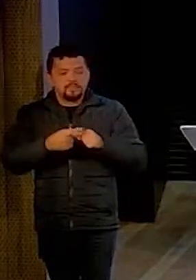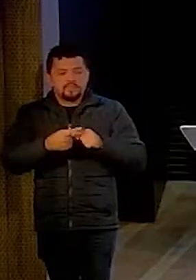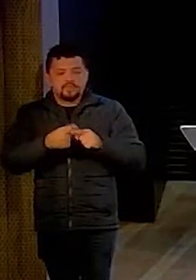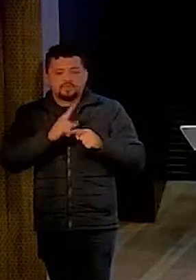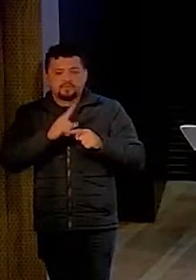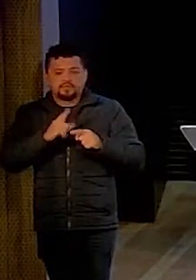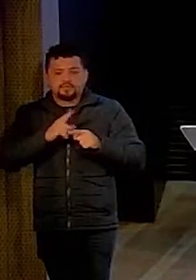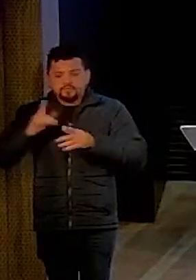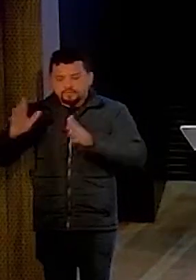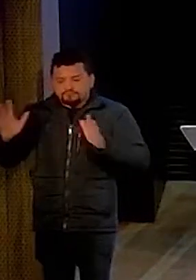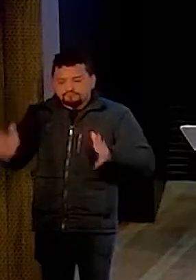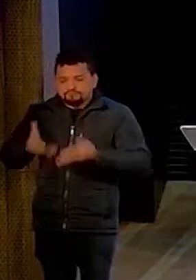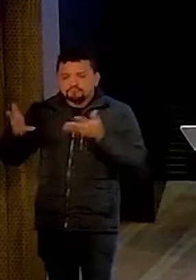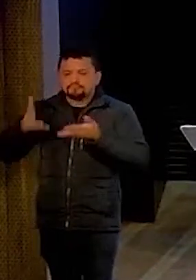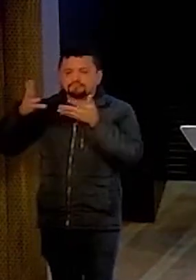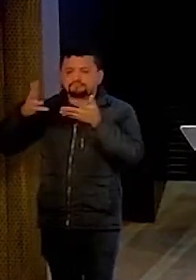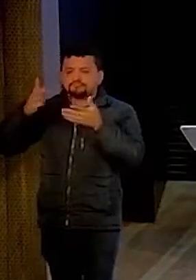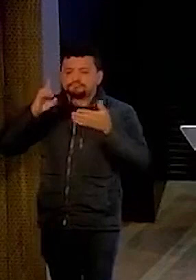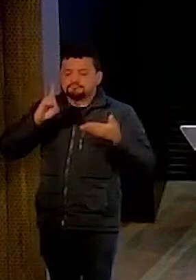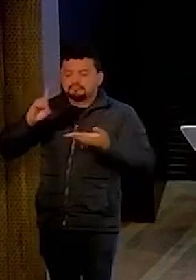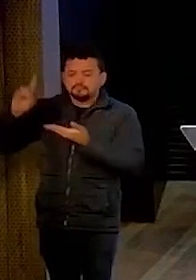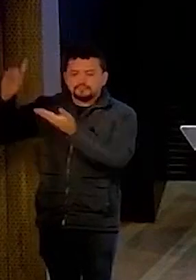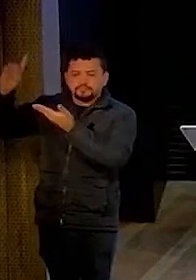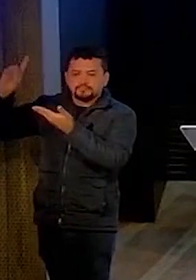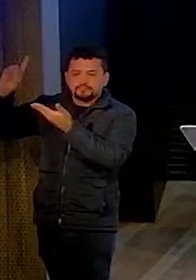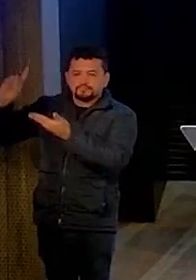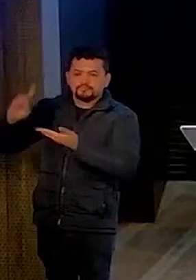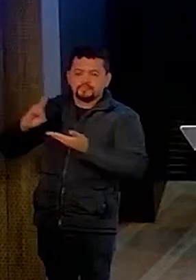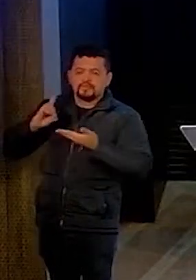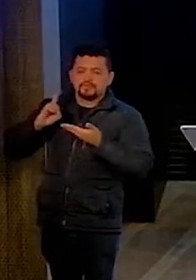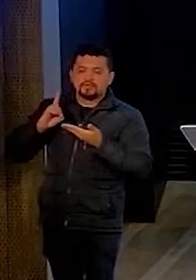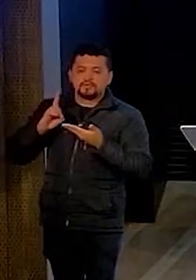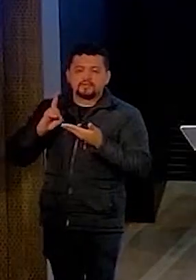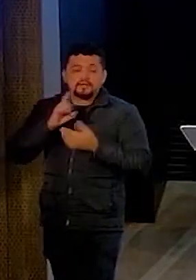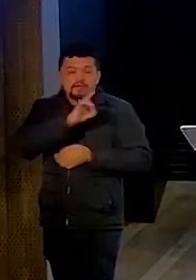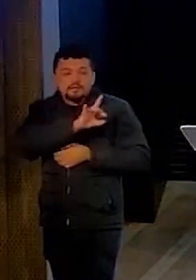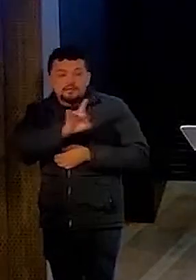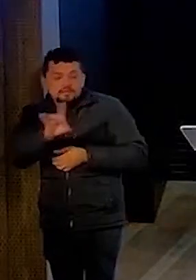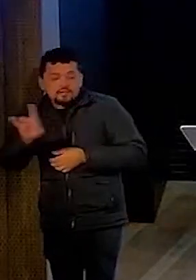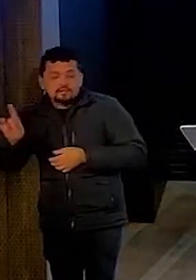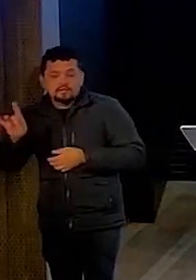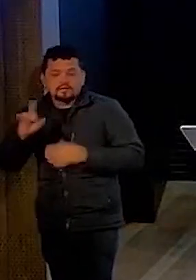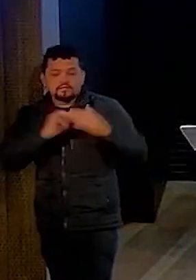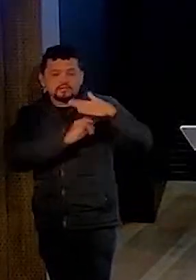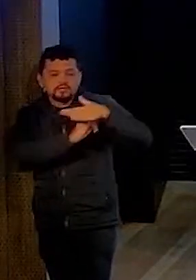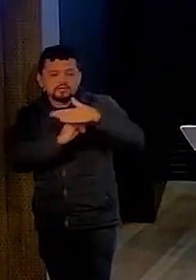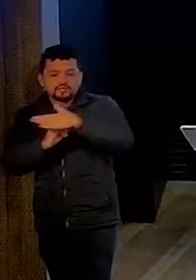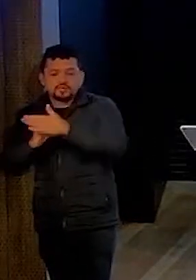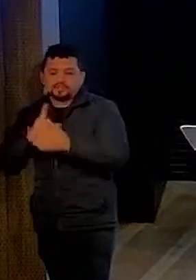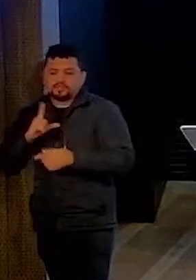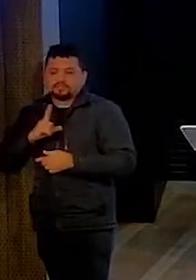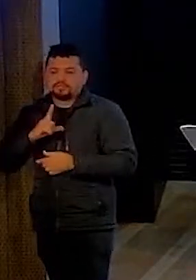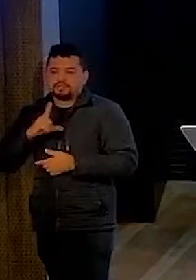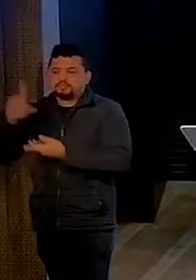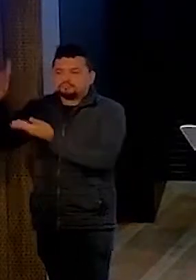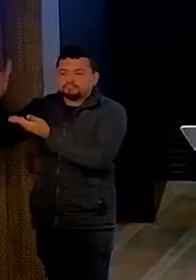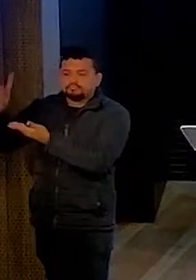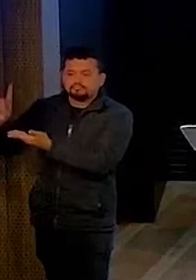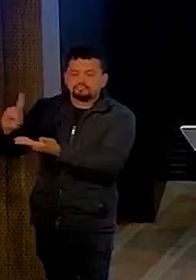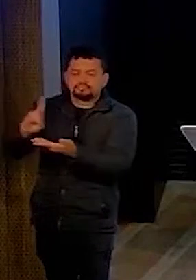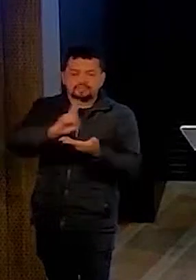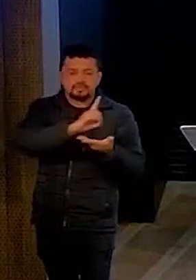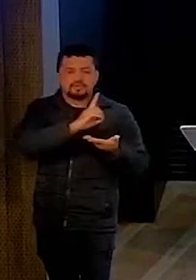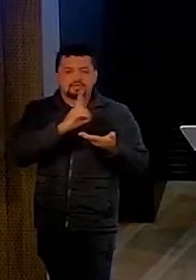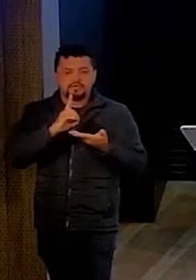veio de Deus a inspiração de cada instituição que está aqui presente também veio de Deus porque nós